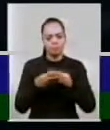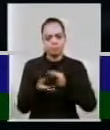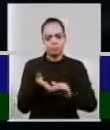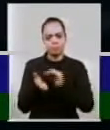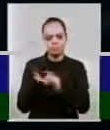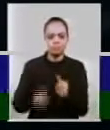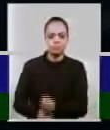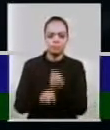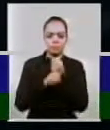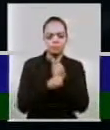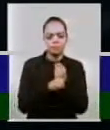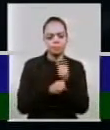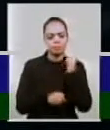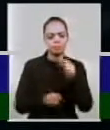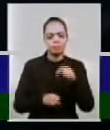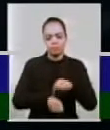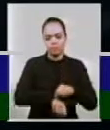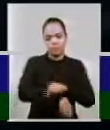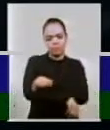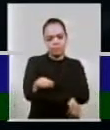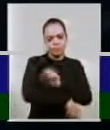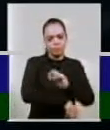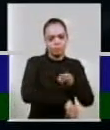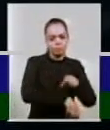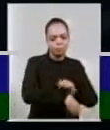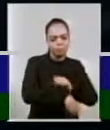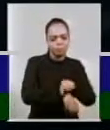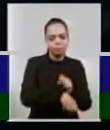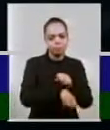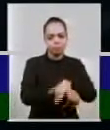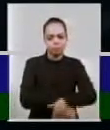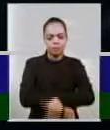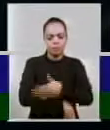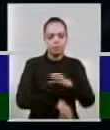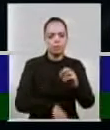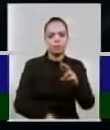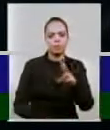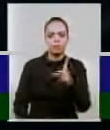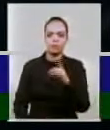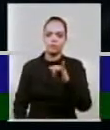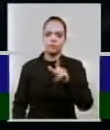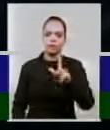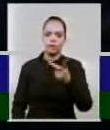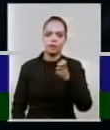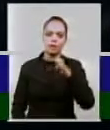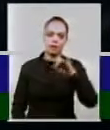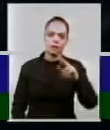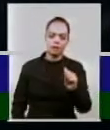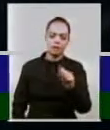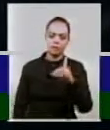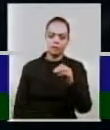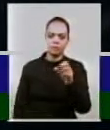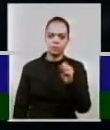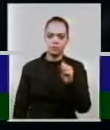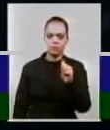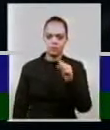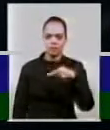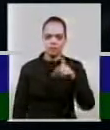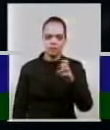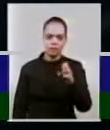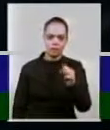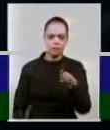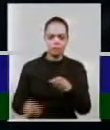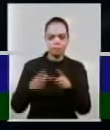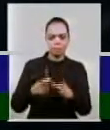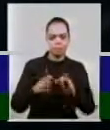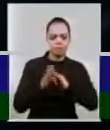a Secretaria de Obras a construção de canaletas, sarjetas, na rua Cordilheira dos Anjos, esquina com a rua Sueli Lopes da Silva, bairro São Jorge, na